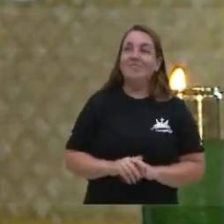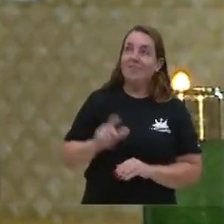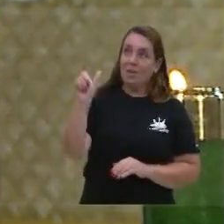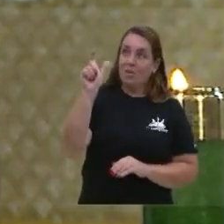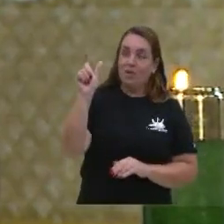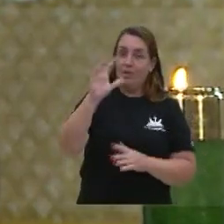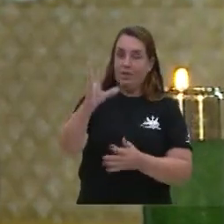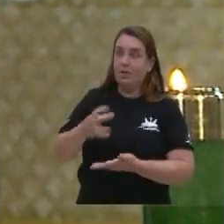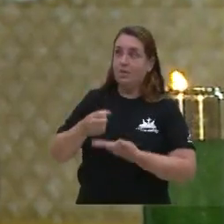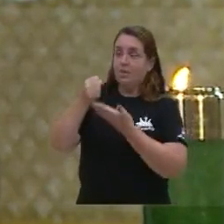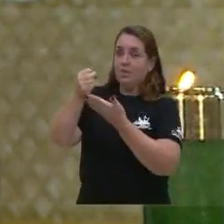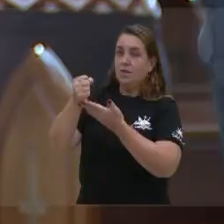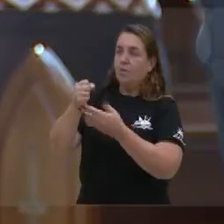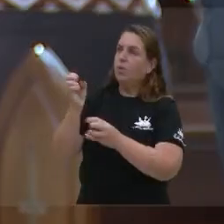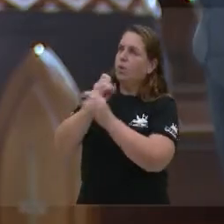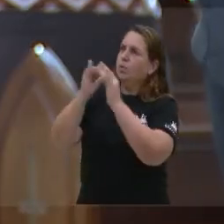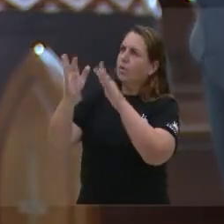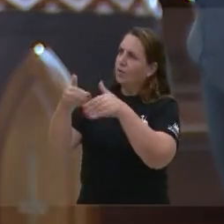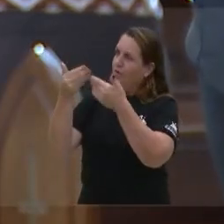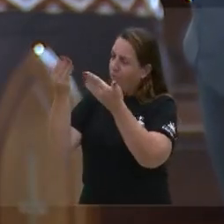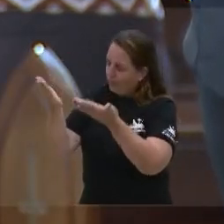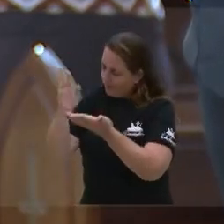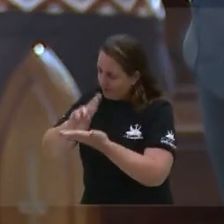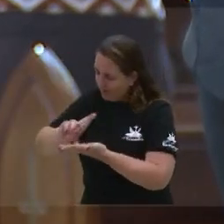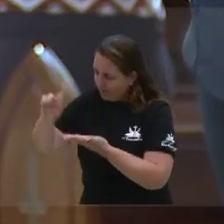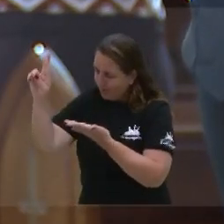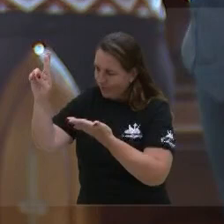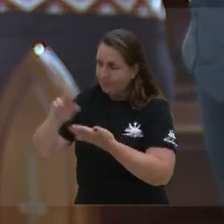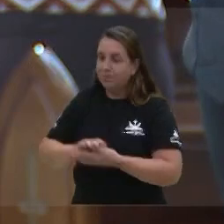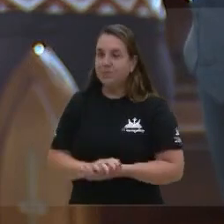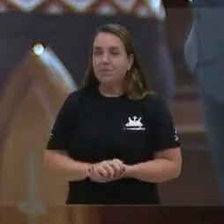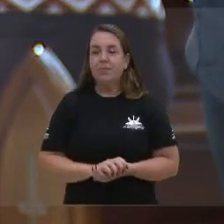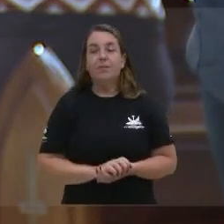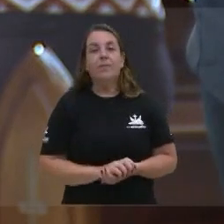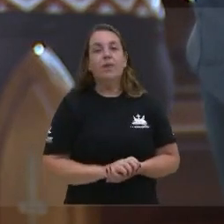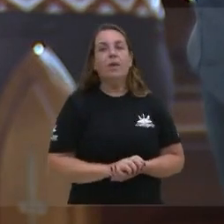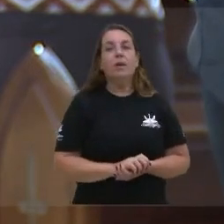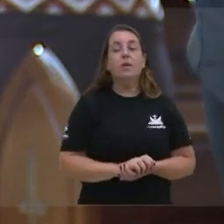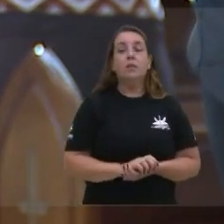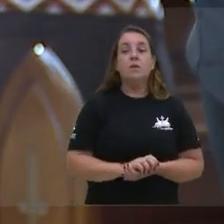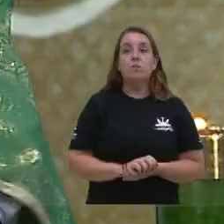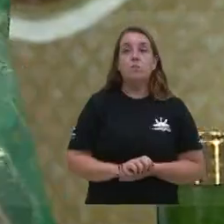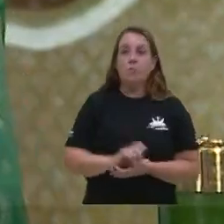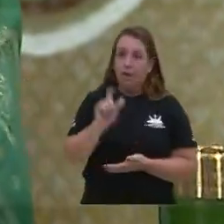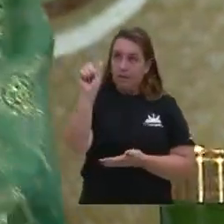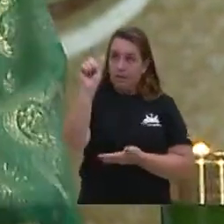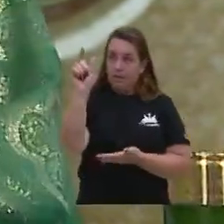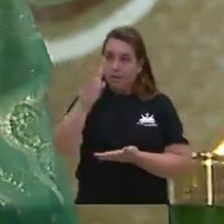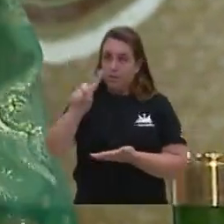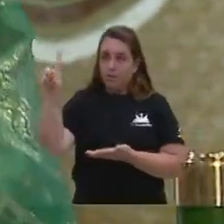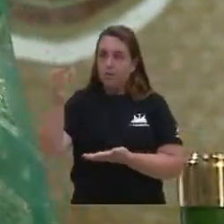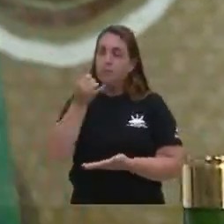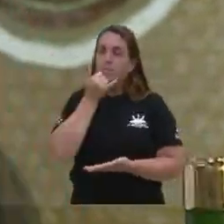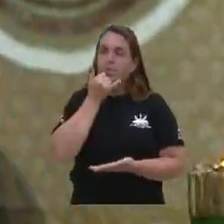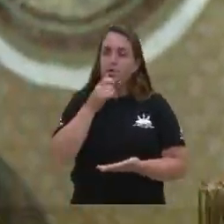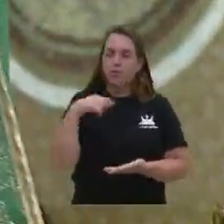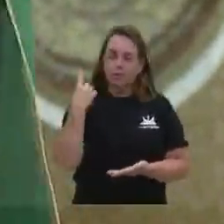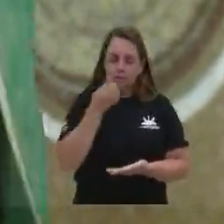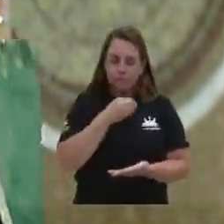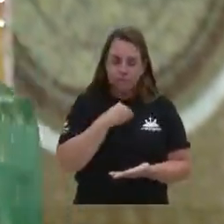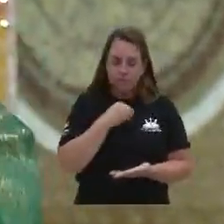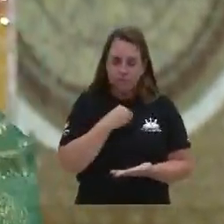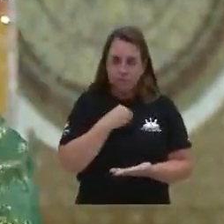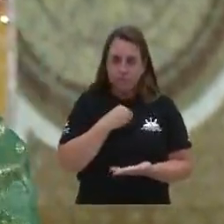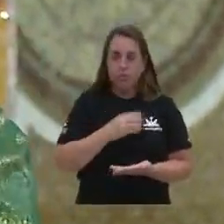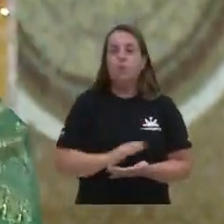Palavra da salvação. Glória a vós, Senhor. Que a palavra de Deus